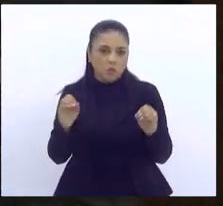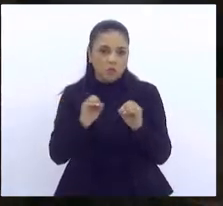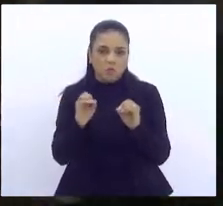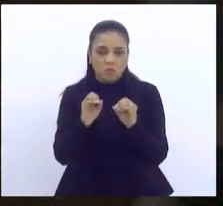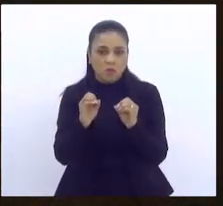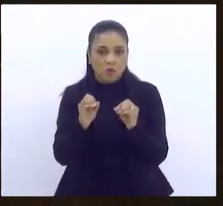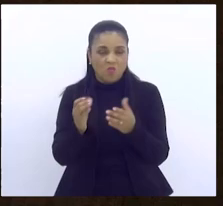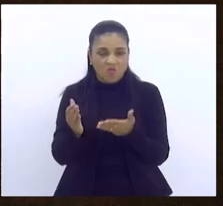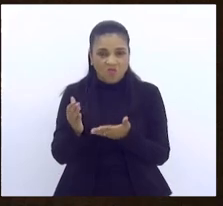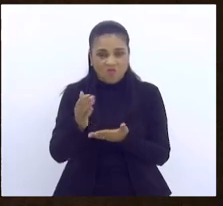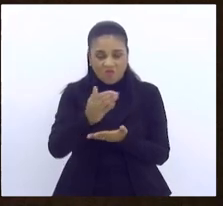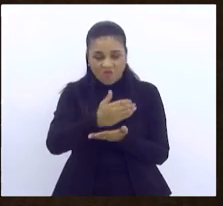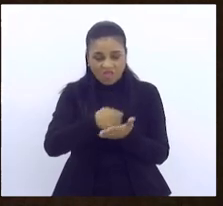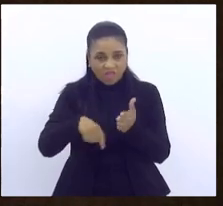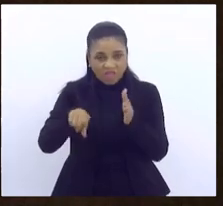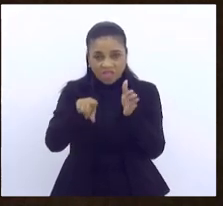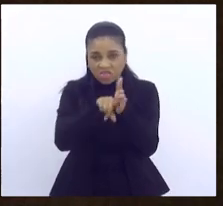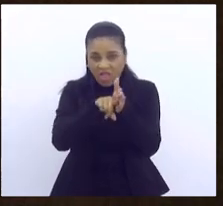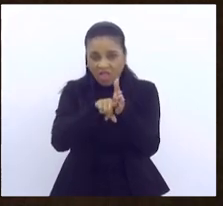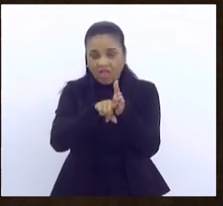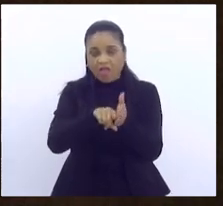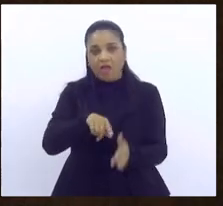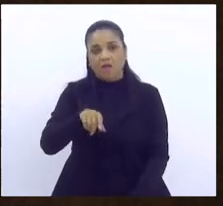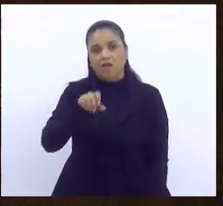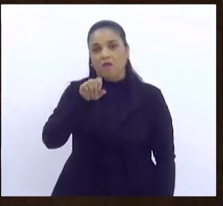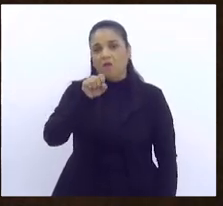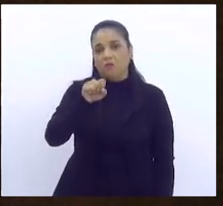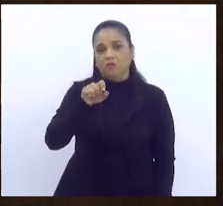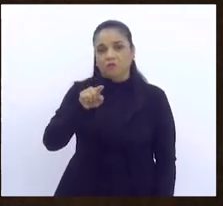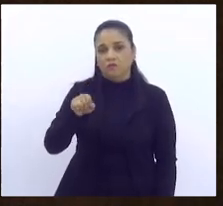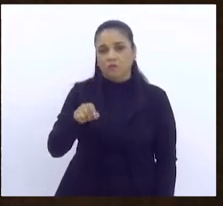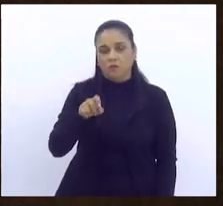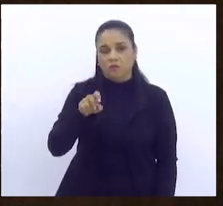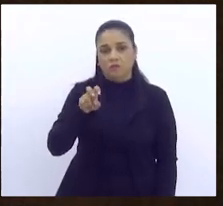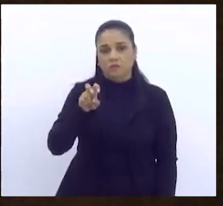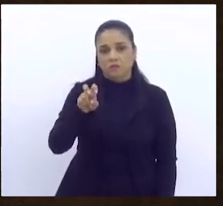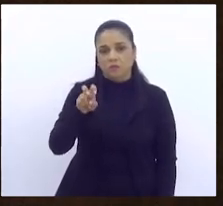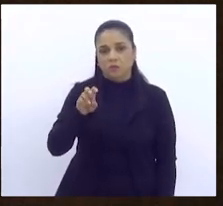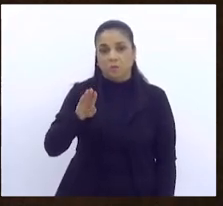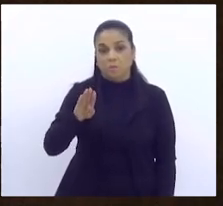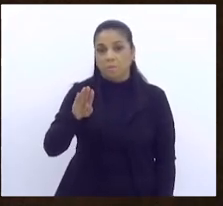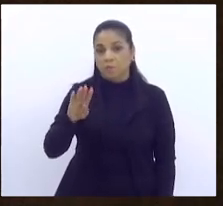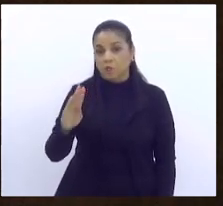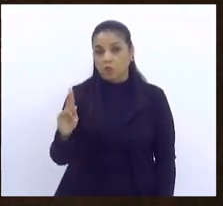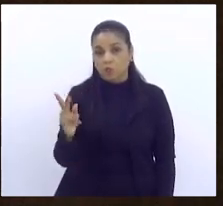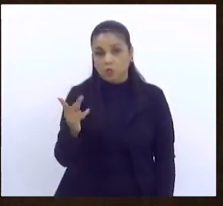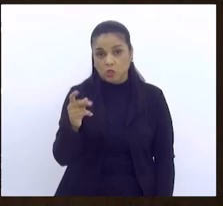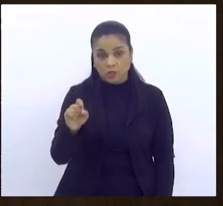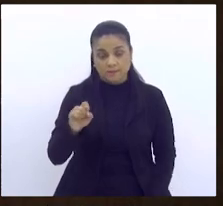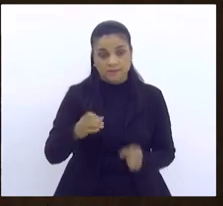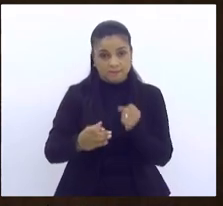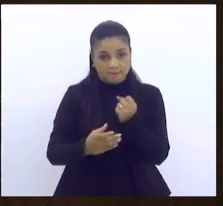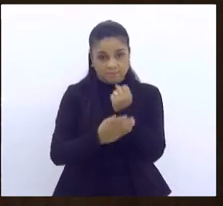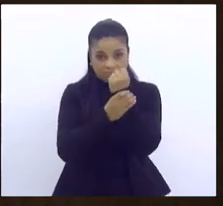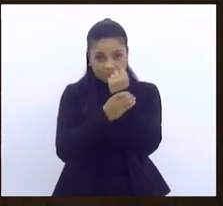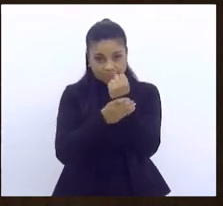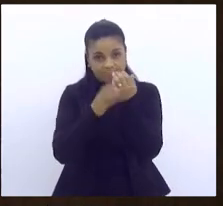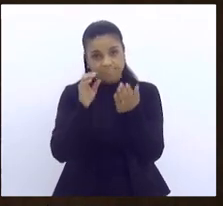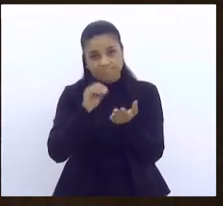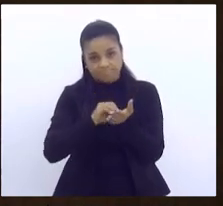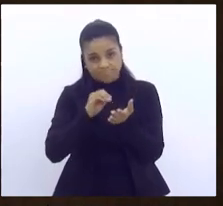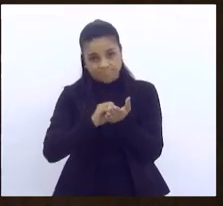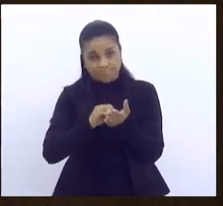orçamentário de 8,5 bilhões. E aí, a insegurança aumentará cada vez